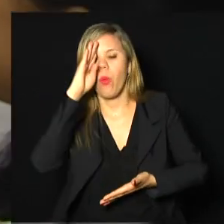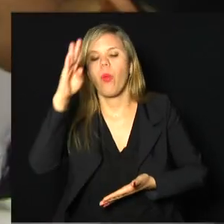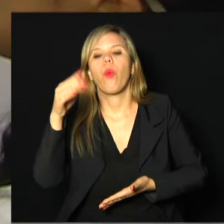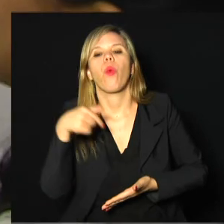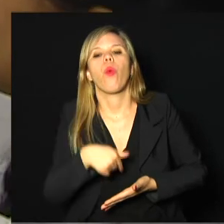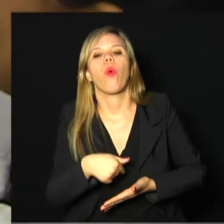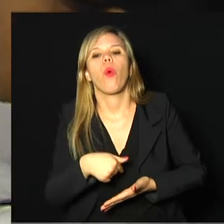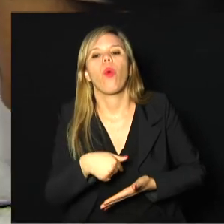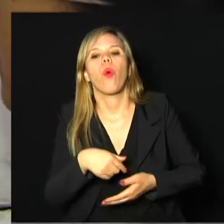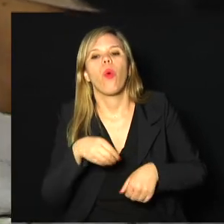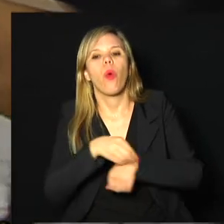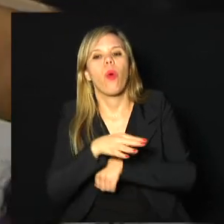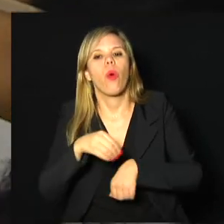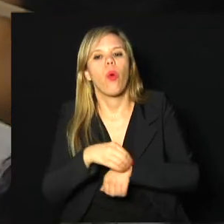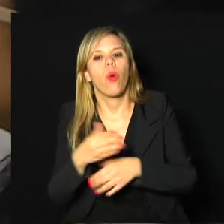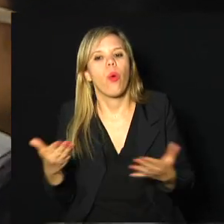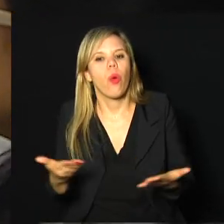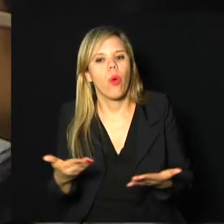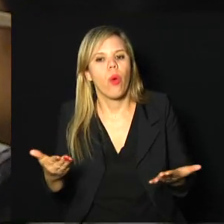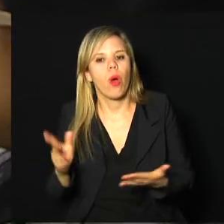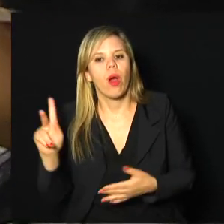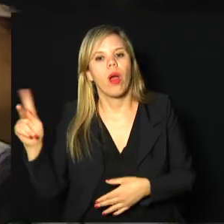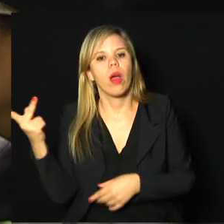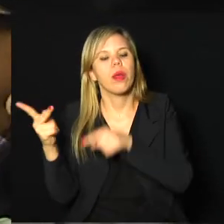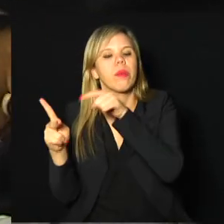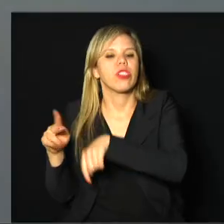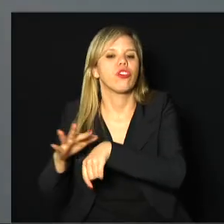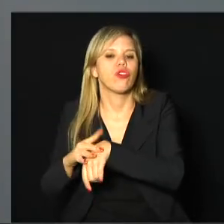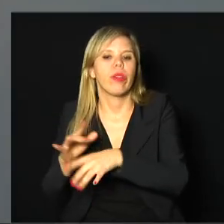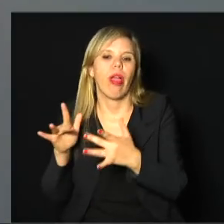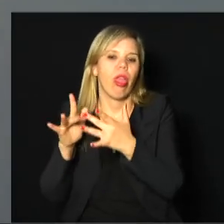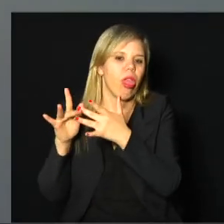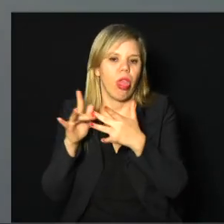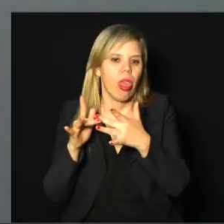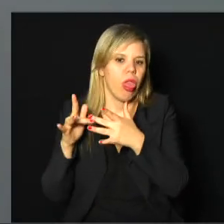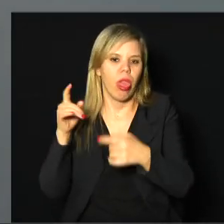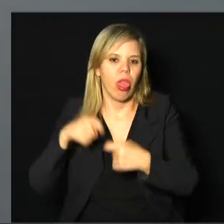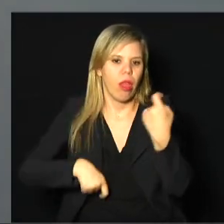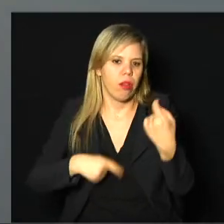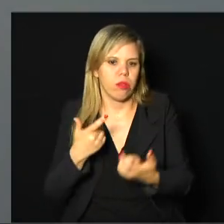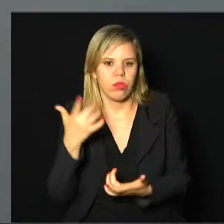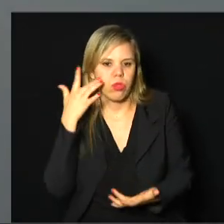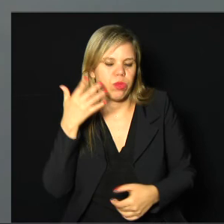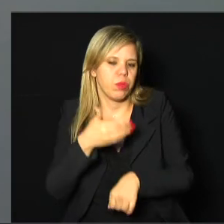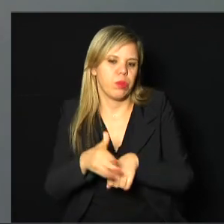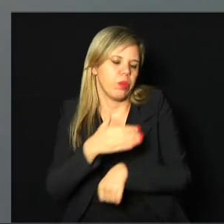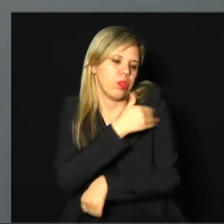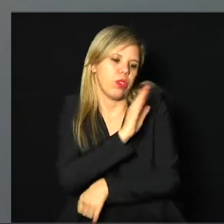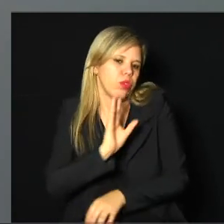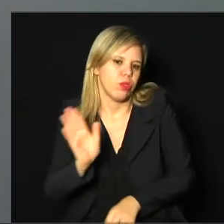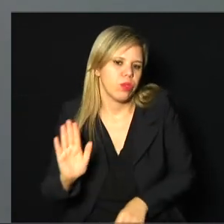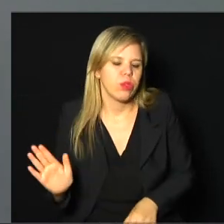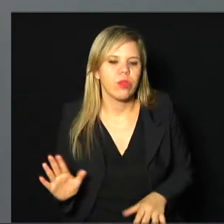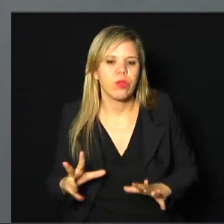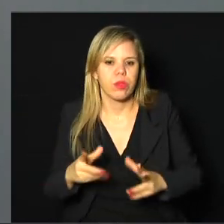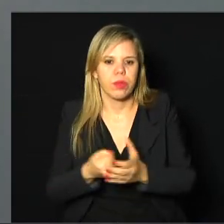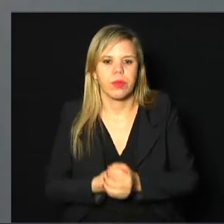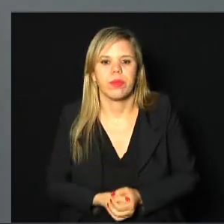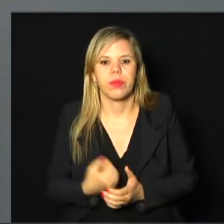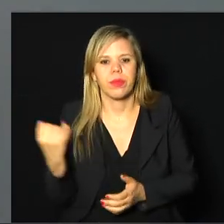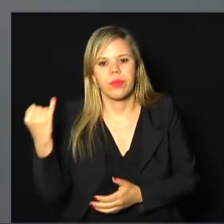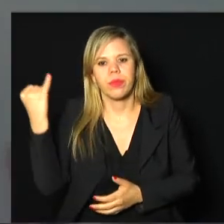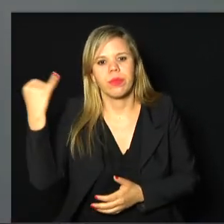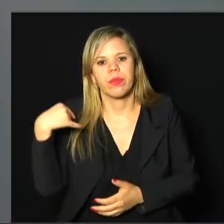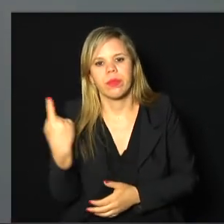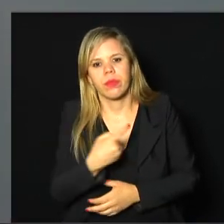que é a principal forma de transmissão hoje da hepatite B? É contato sexual. E a gente não tem esse preconceito todo, né?